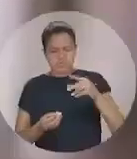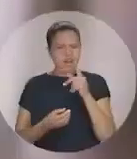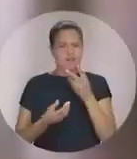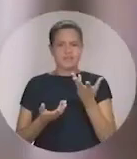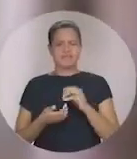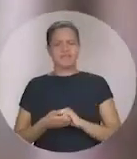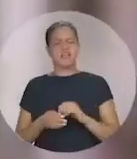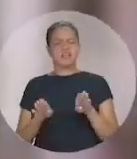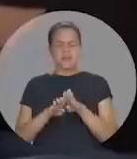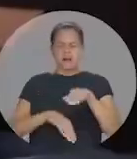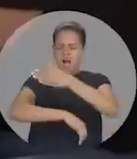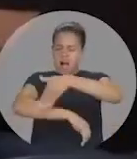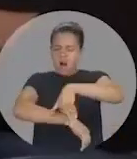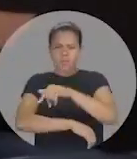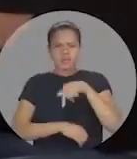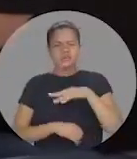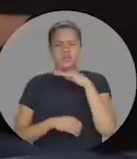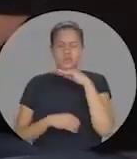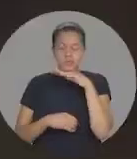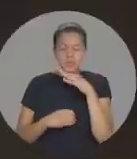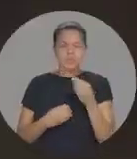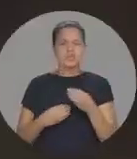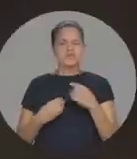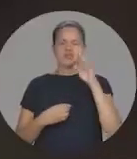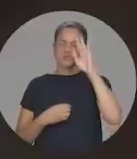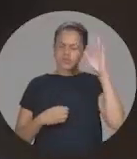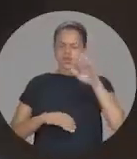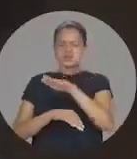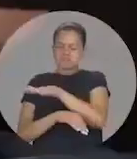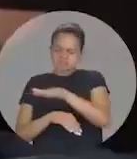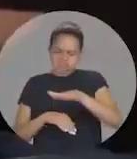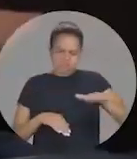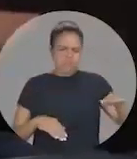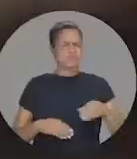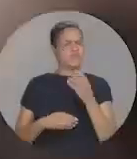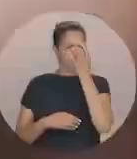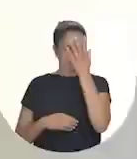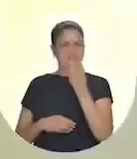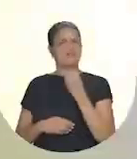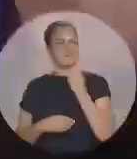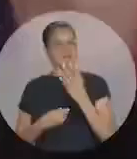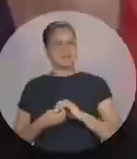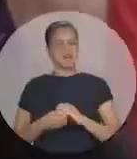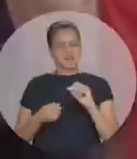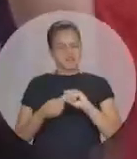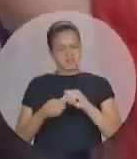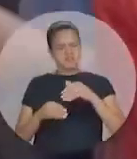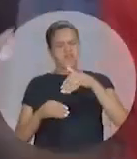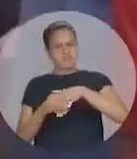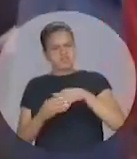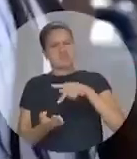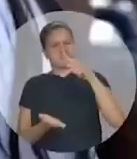água? A estrada tá péssima. E que o meu sonho mesmo era que asfaltasse, para ficar mais fácil de escoar a produção. Fizemos uma campanha